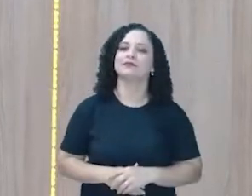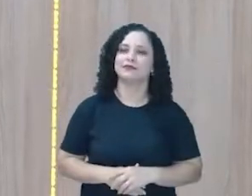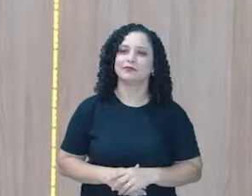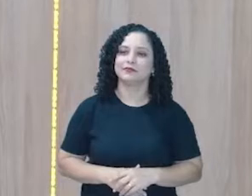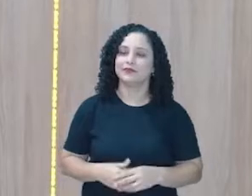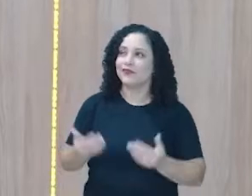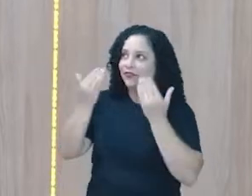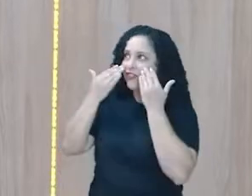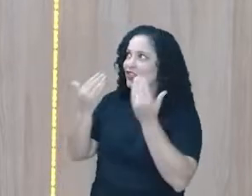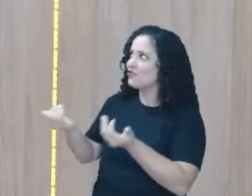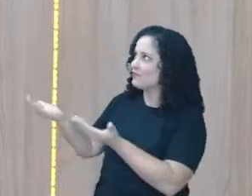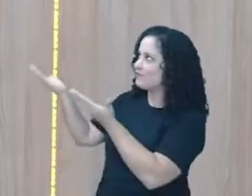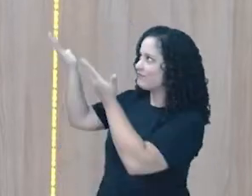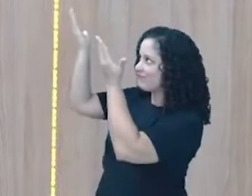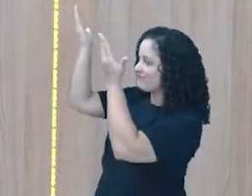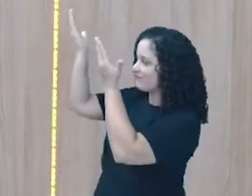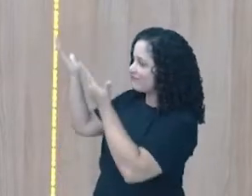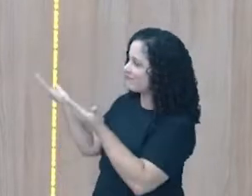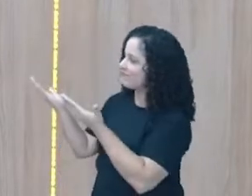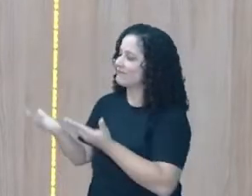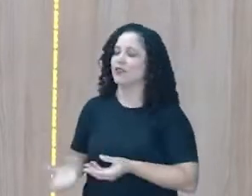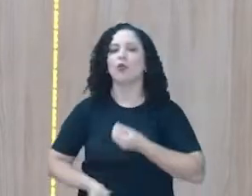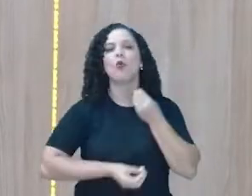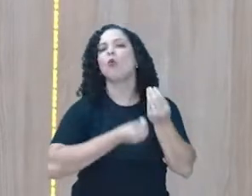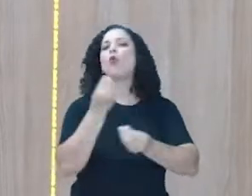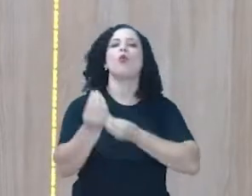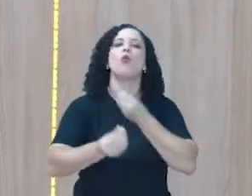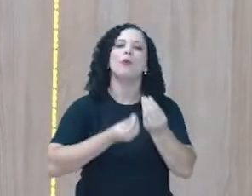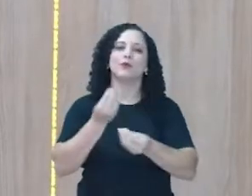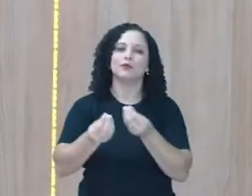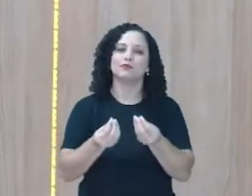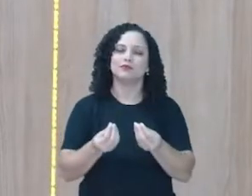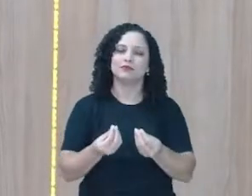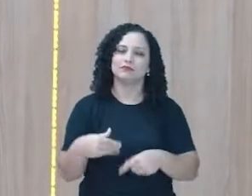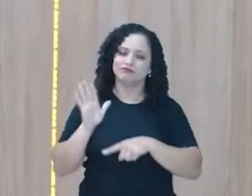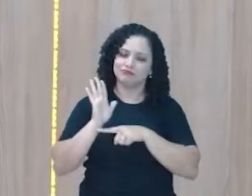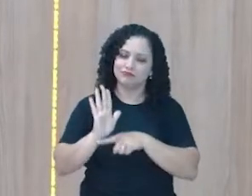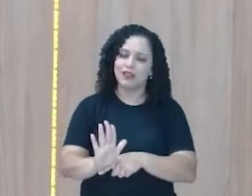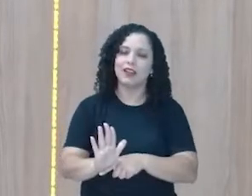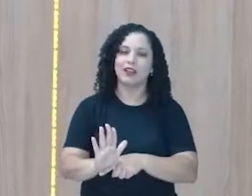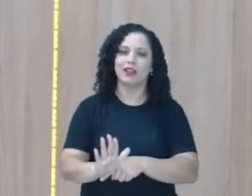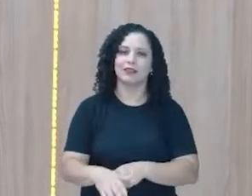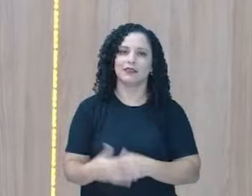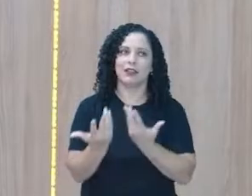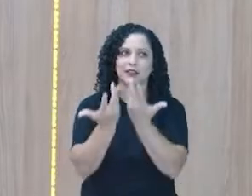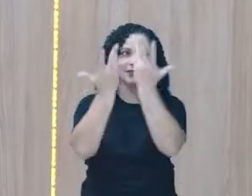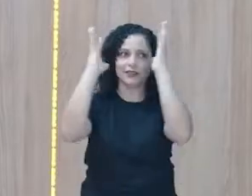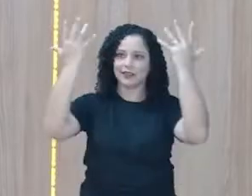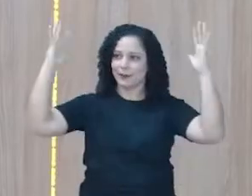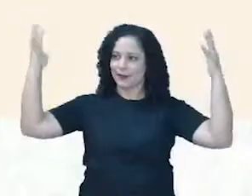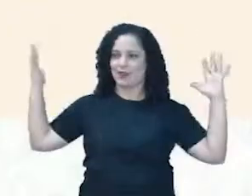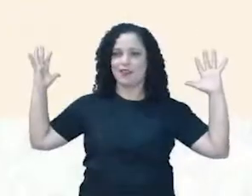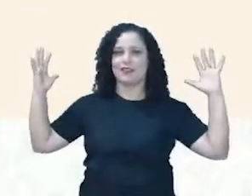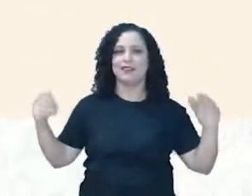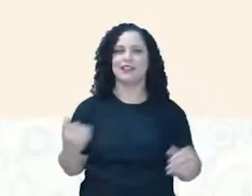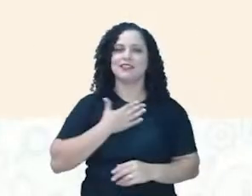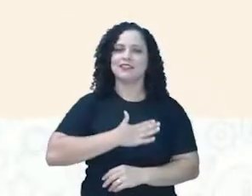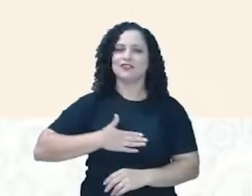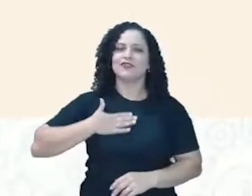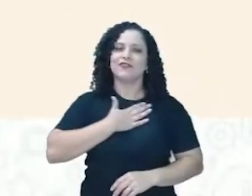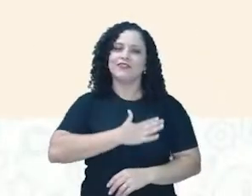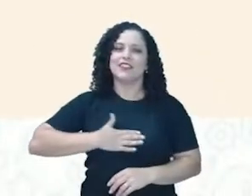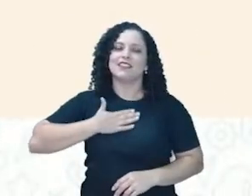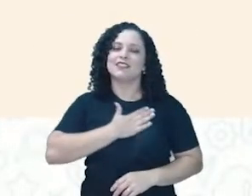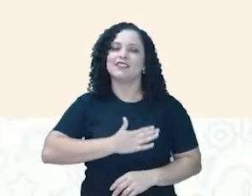seguida. Veja, a capacidade de manter-se, né, trazendo para a questão do meio ambiente, né, é